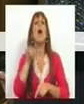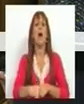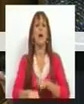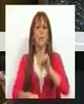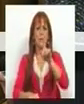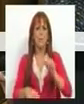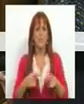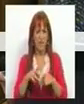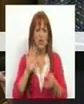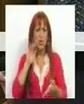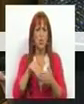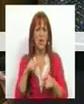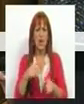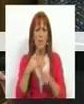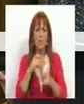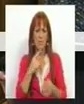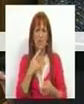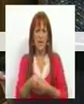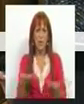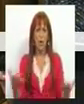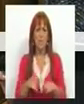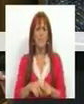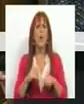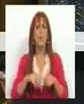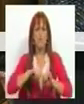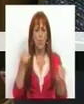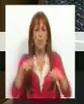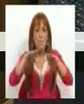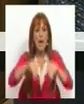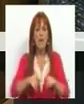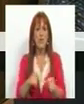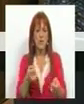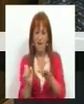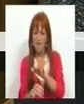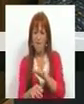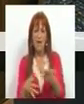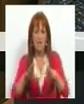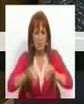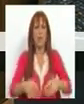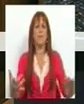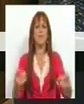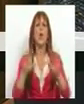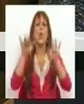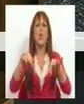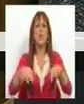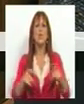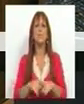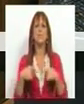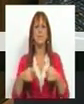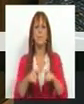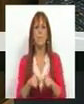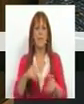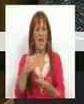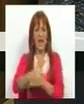situação? Já há resultados do inquérito anunciado? Houve ruptura de estoque no aprovisionamento e eu recordo que naturalmente o custo